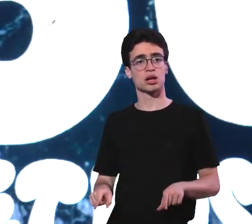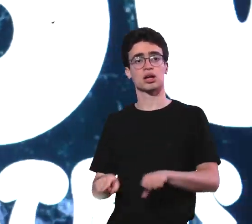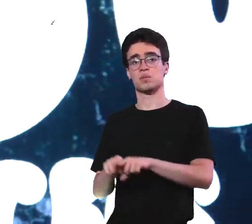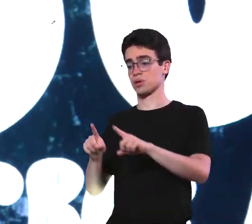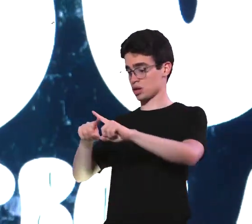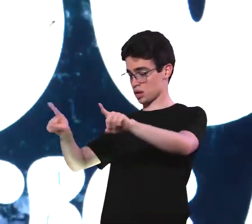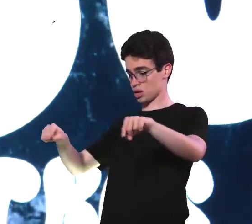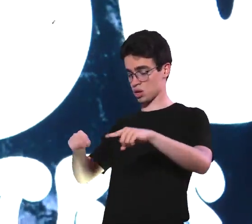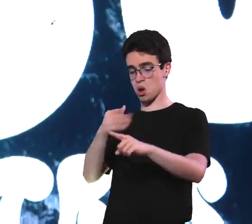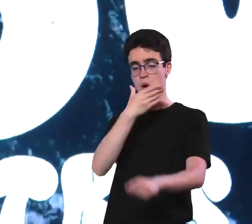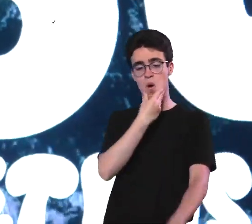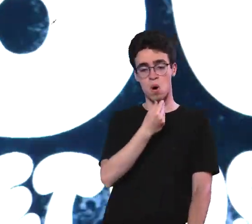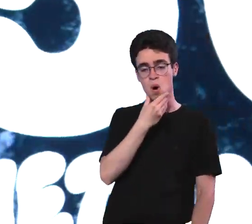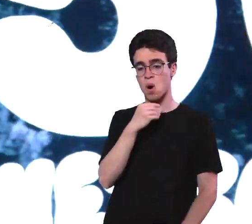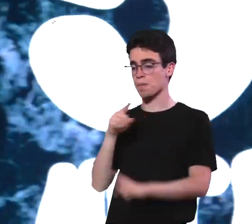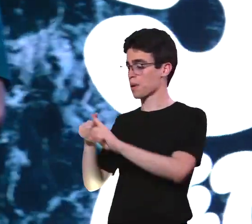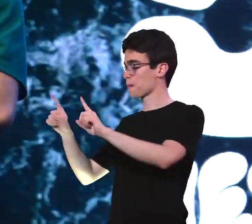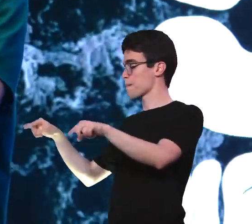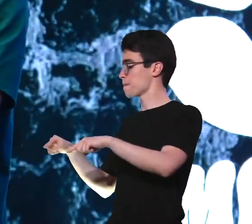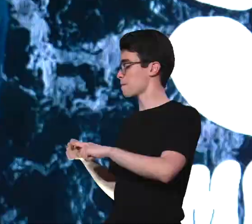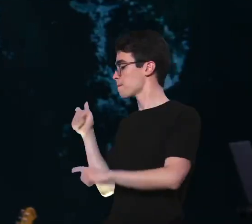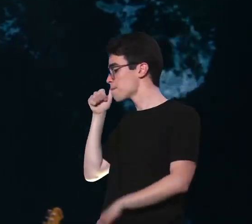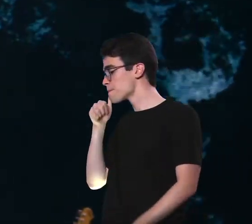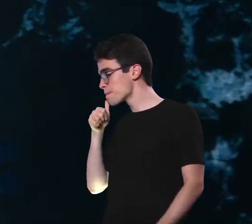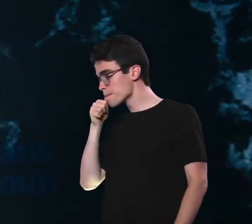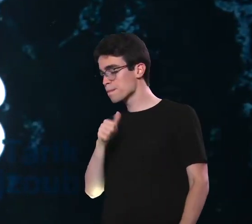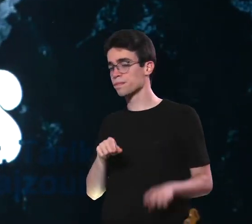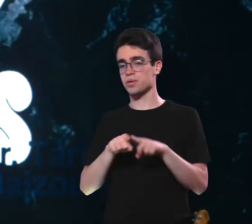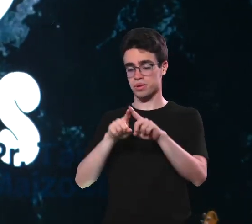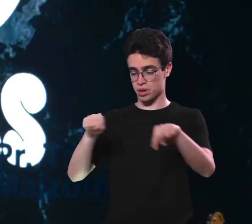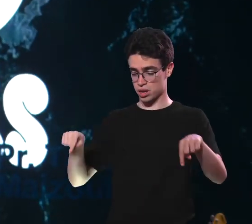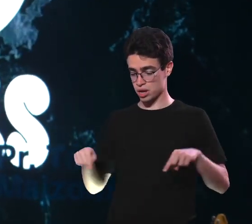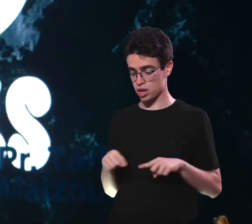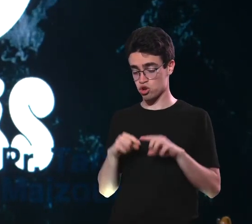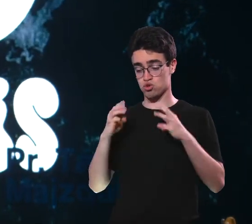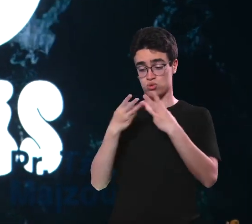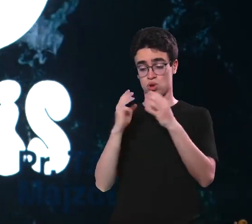dos homens, a ala das mulheres e a ala dos não-judeus.